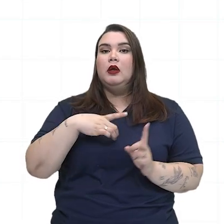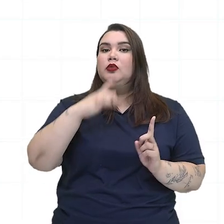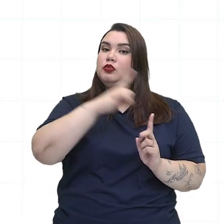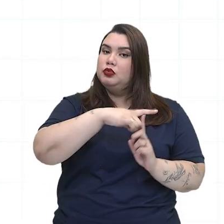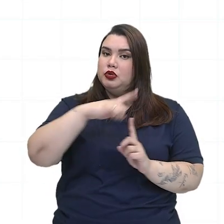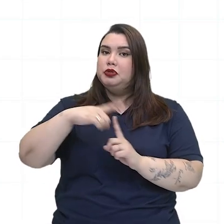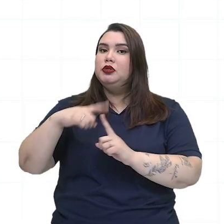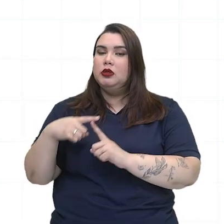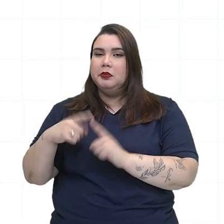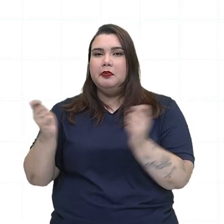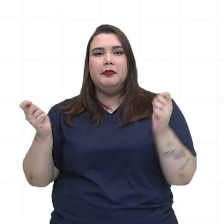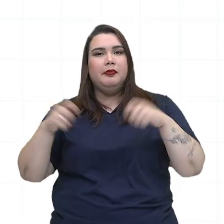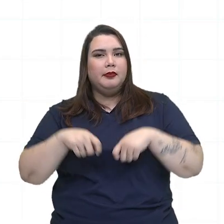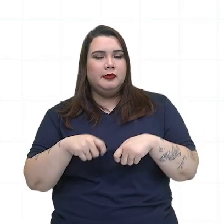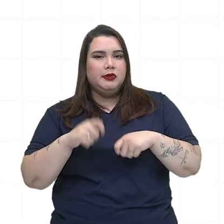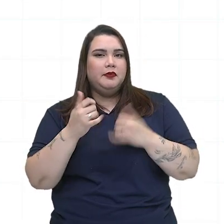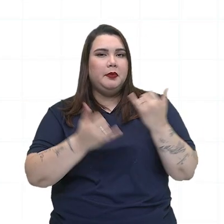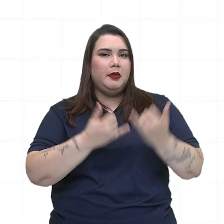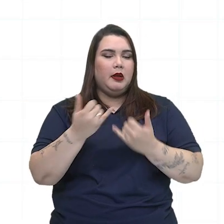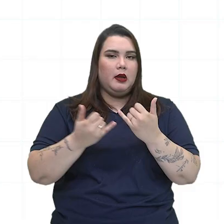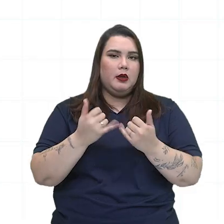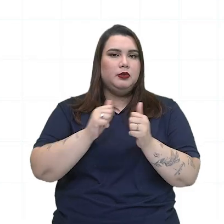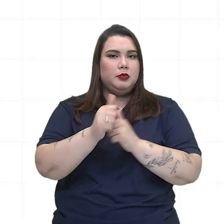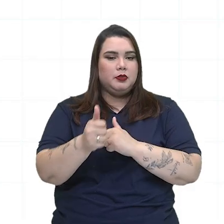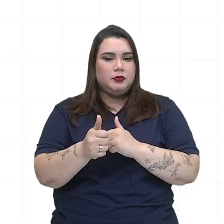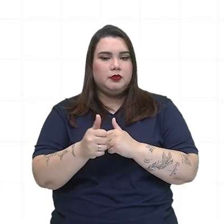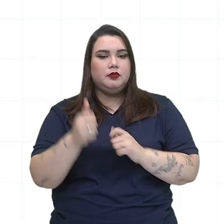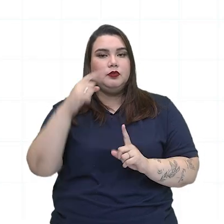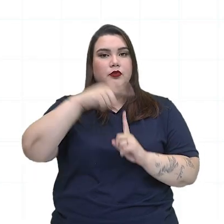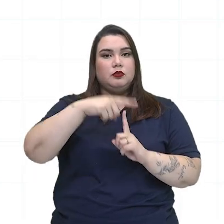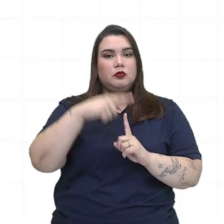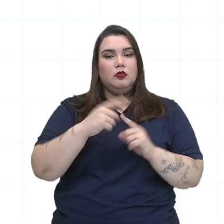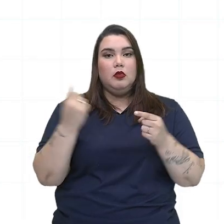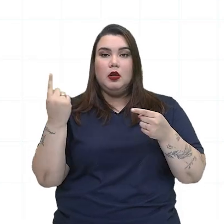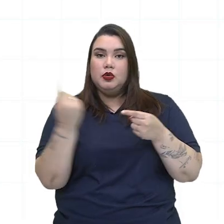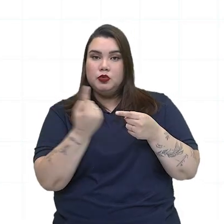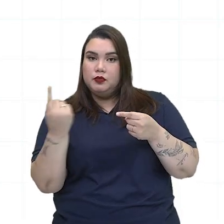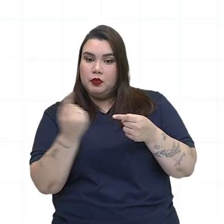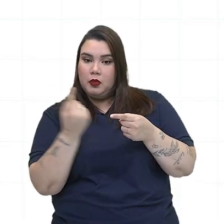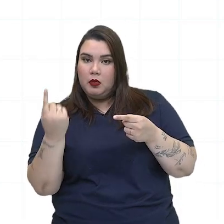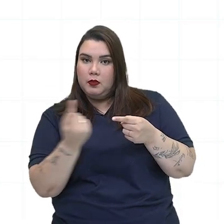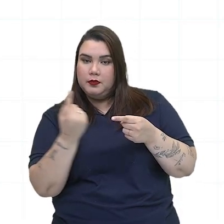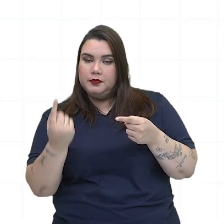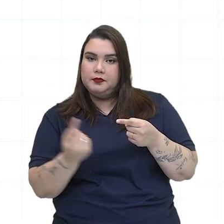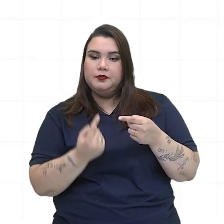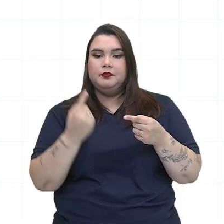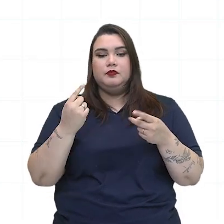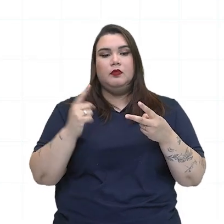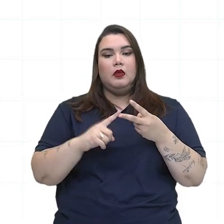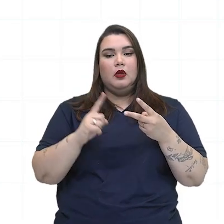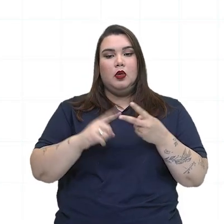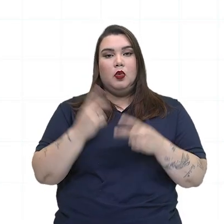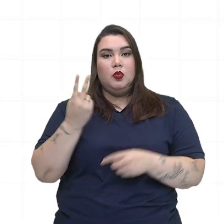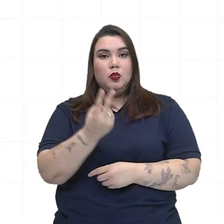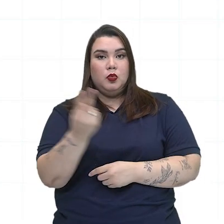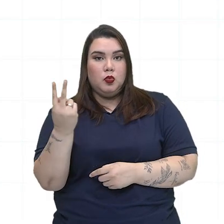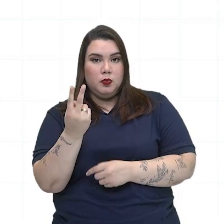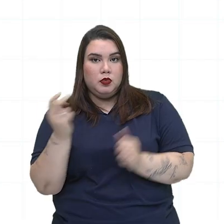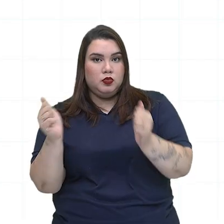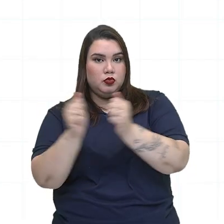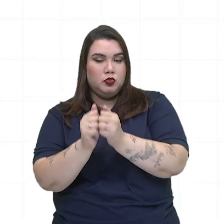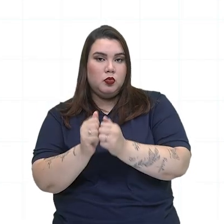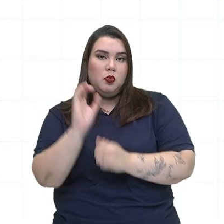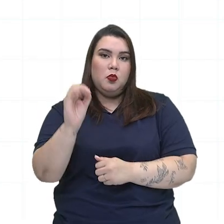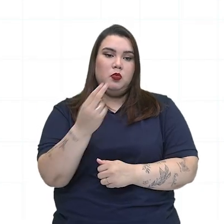jogado. Nós temos aí modalidades individuais, duplas, trios e